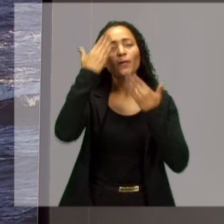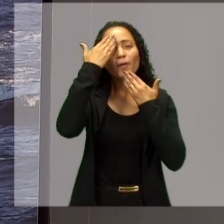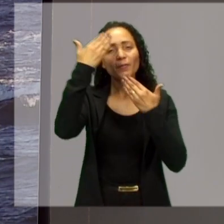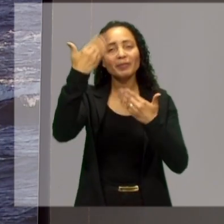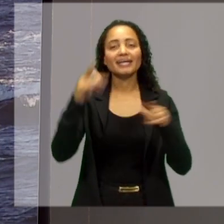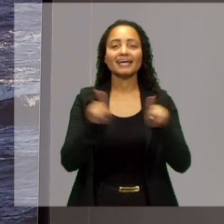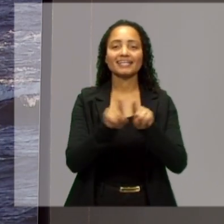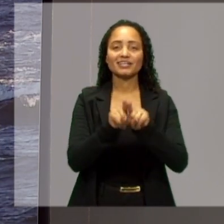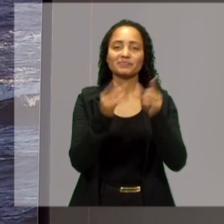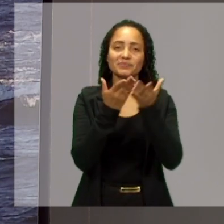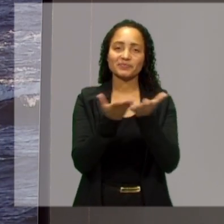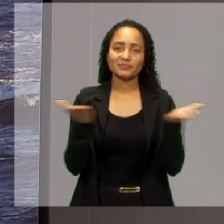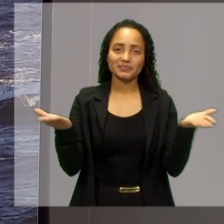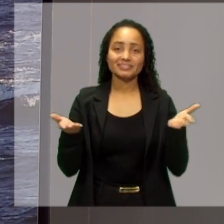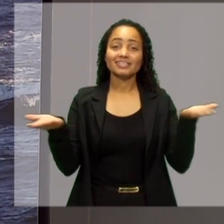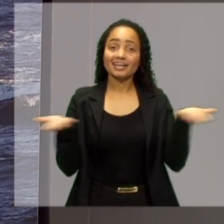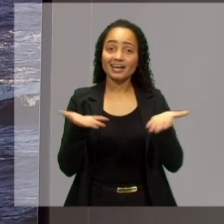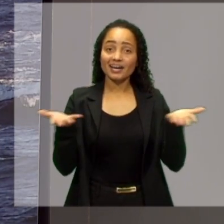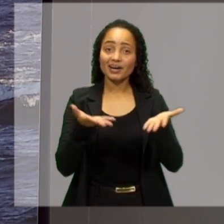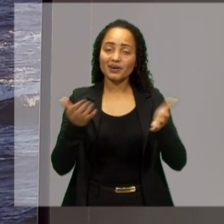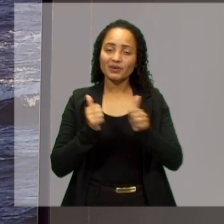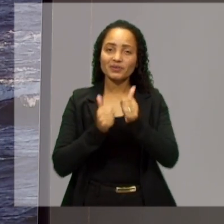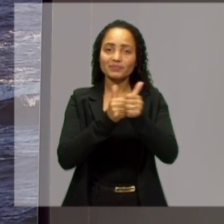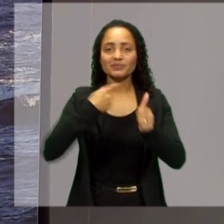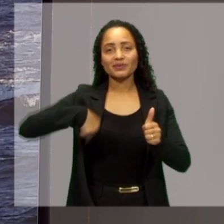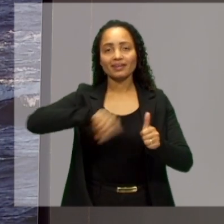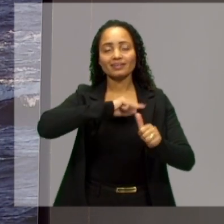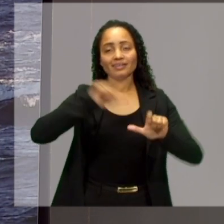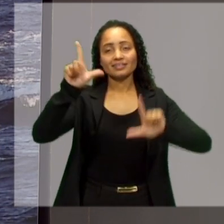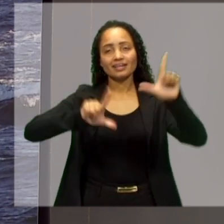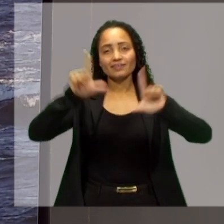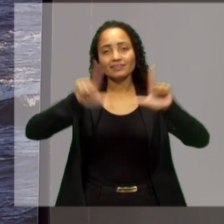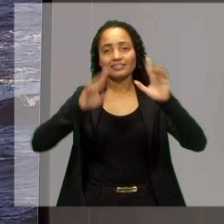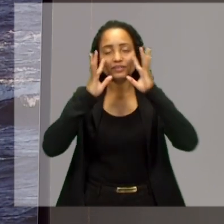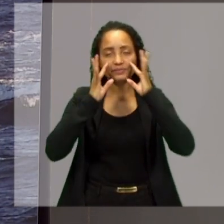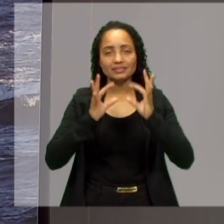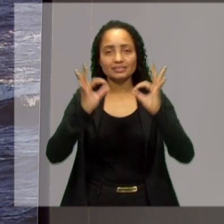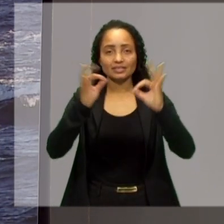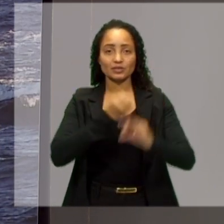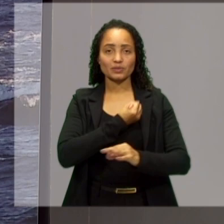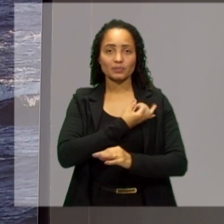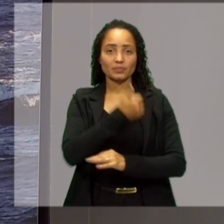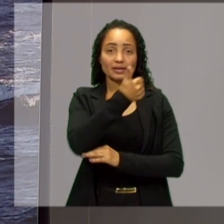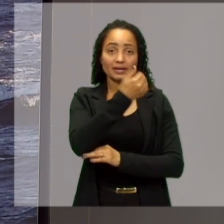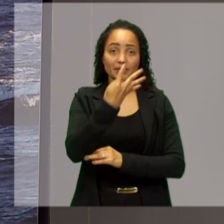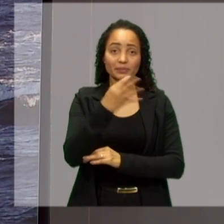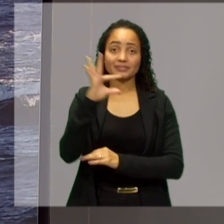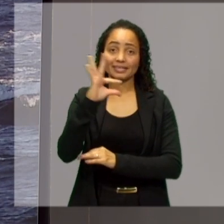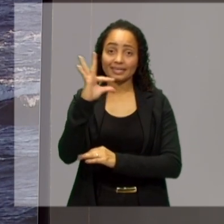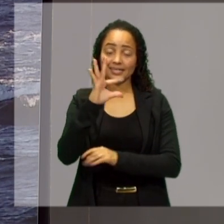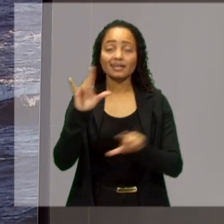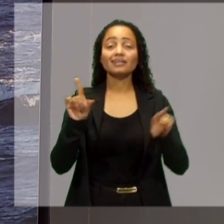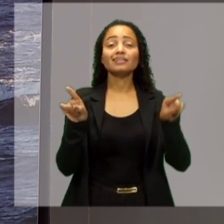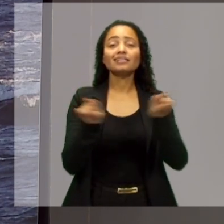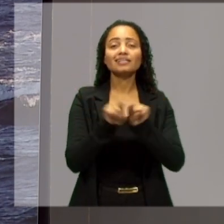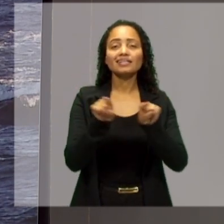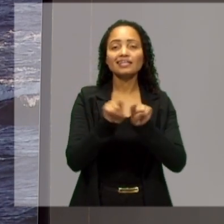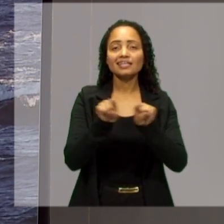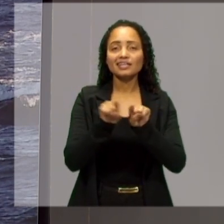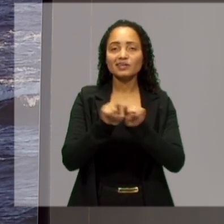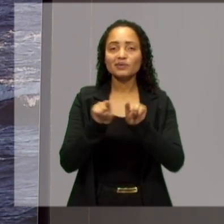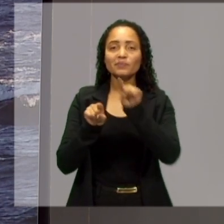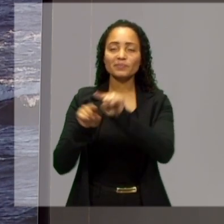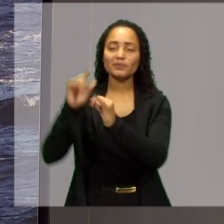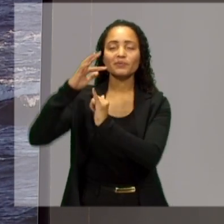também a você que nos acompanha. Continue assistindo a nossa programação aqui no canal 14 da Claro e também no canal